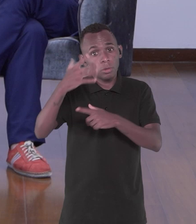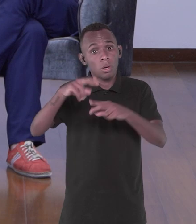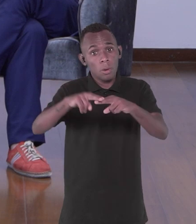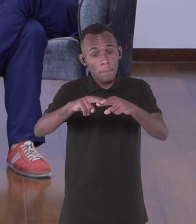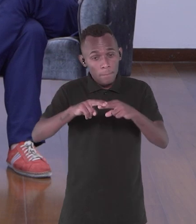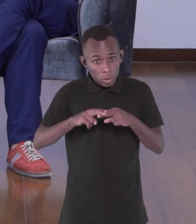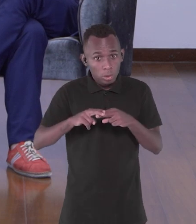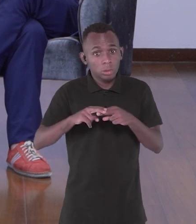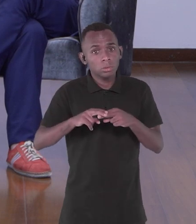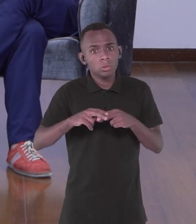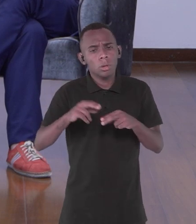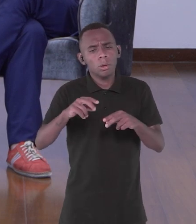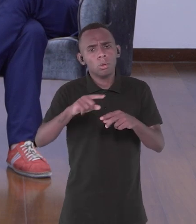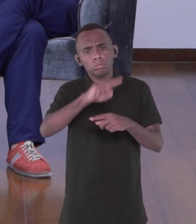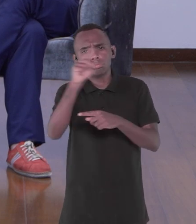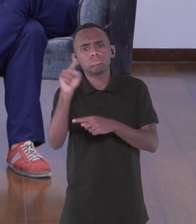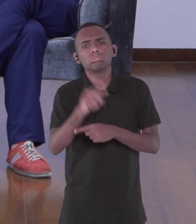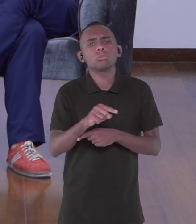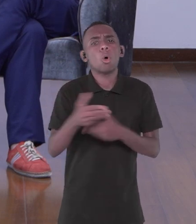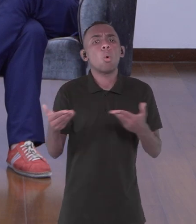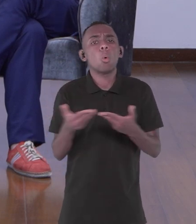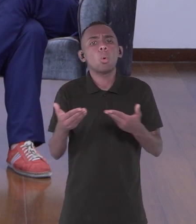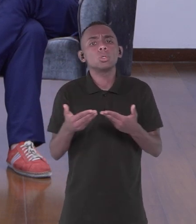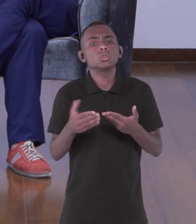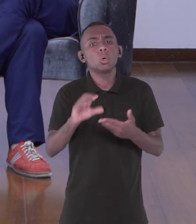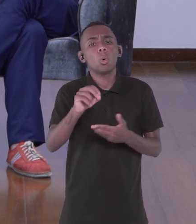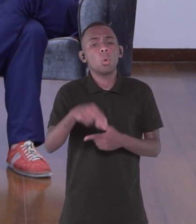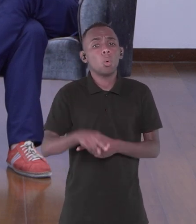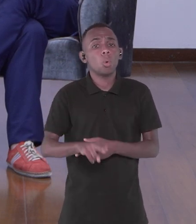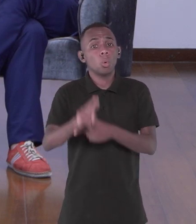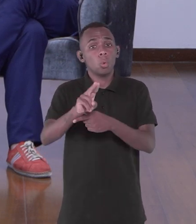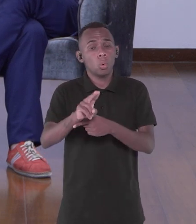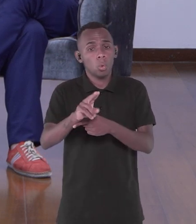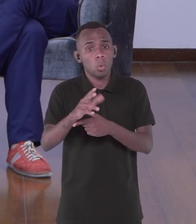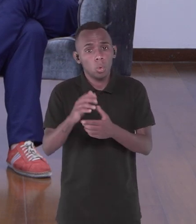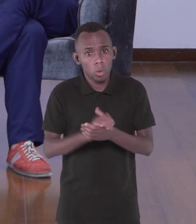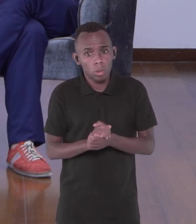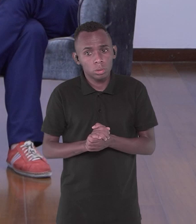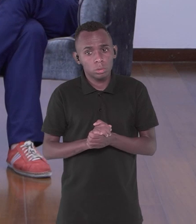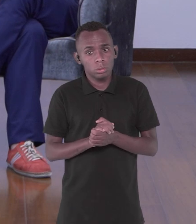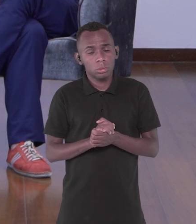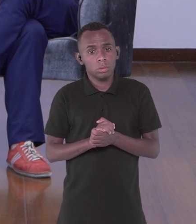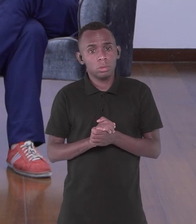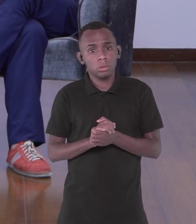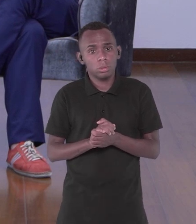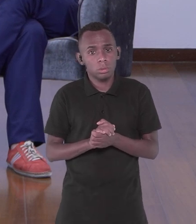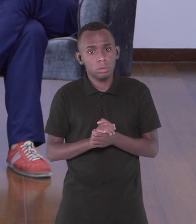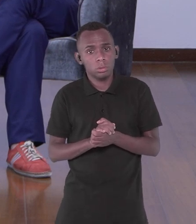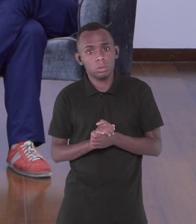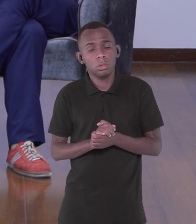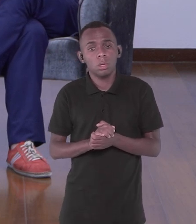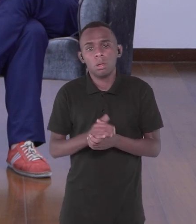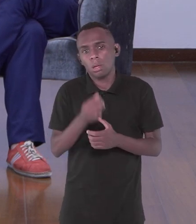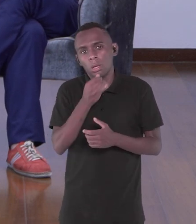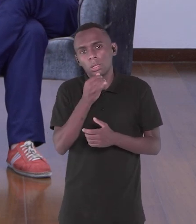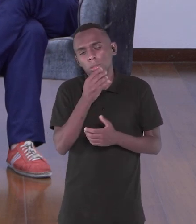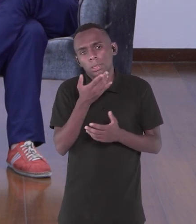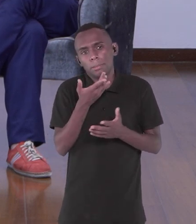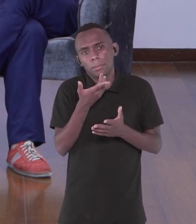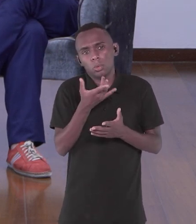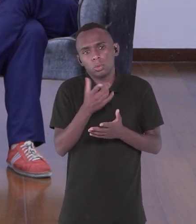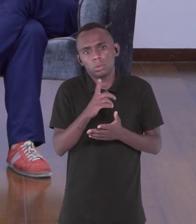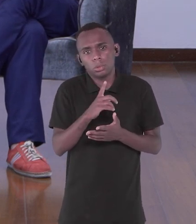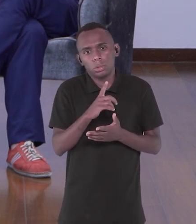grande ponto de interrogação na cabeça hoje da ONU. E por isso que o Antônio Guterres, que é, por exemplo, uma